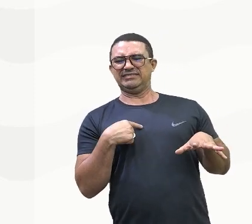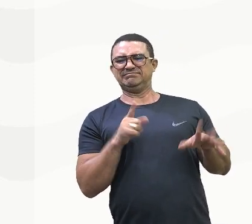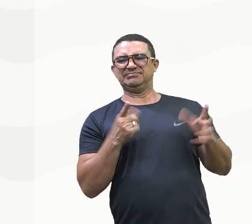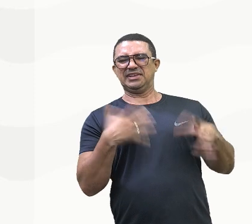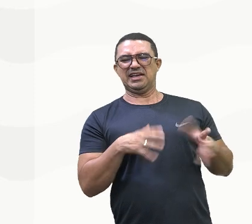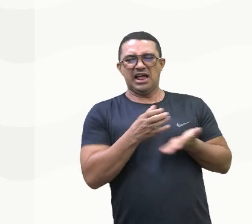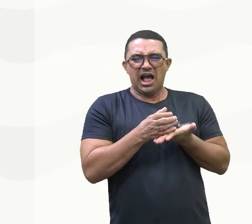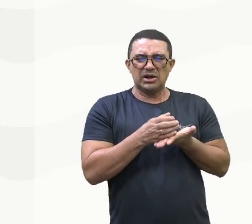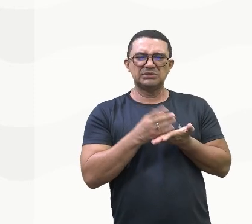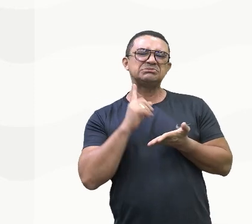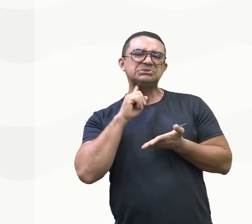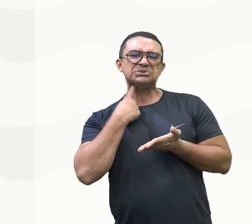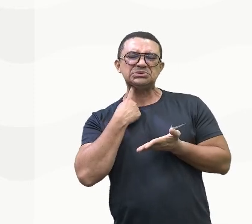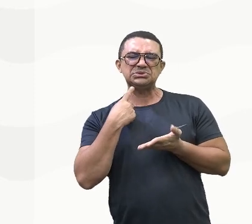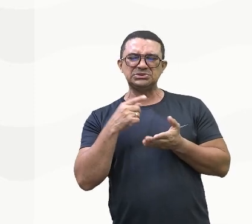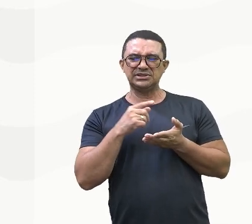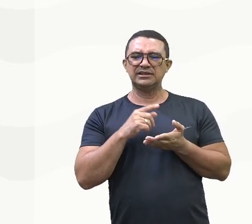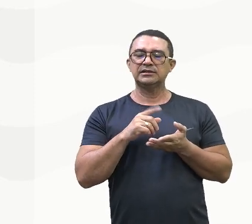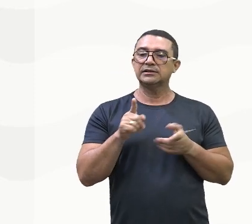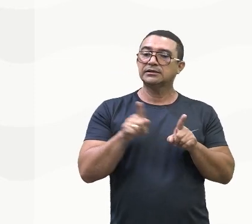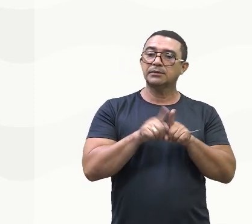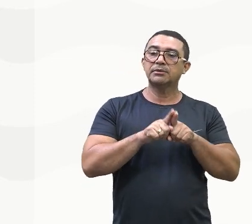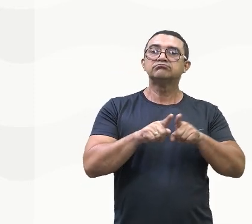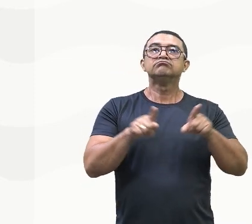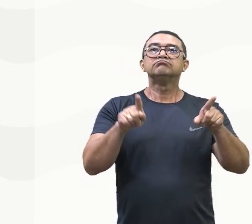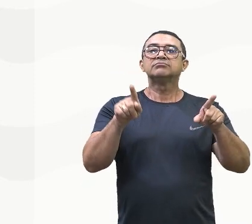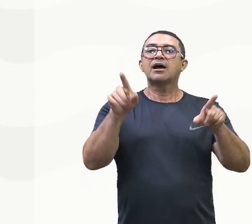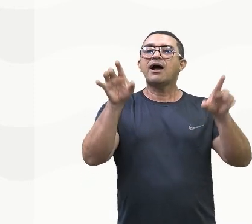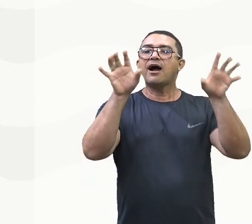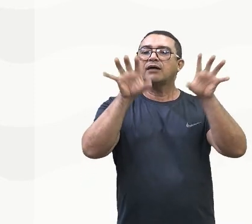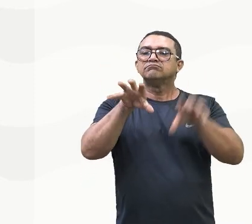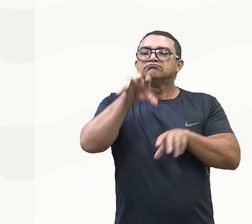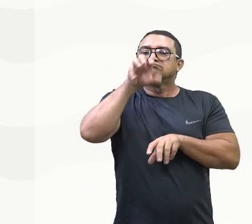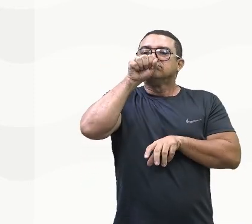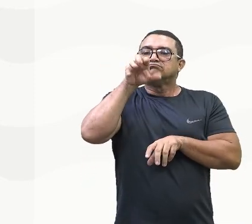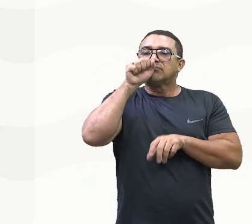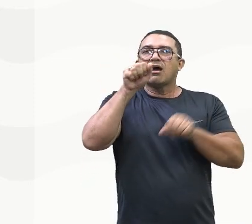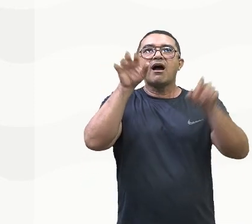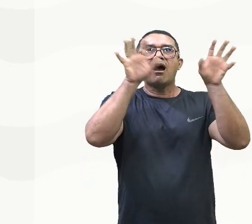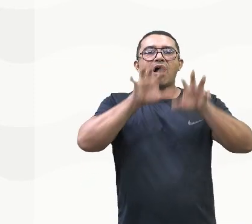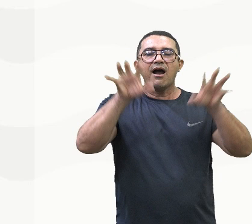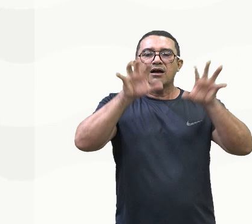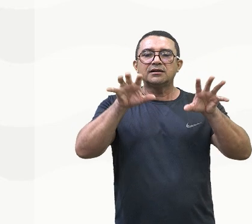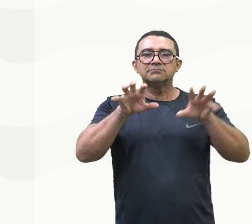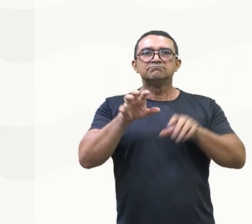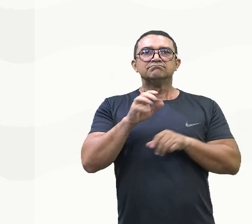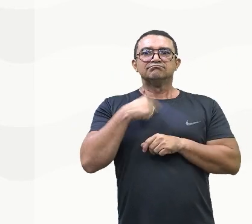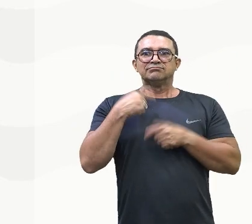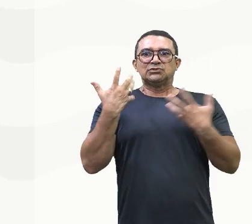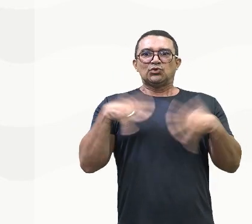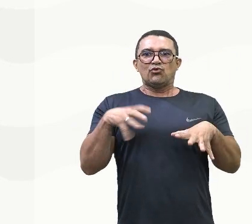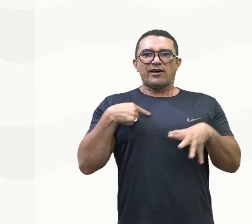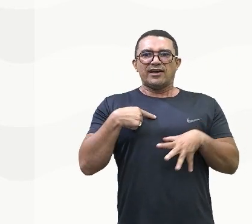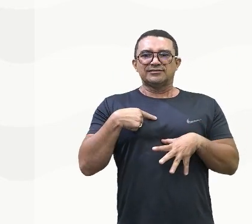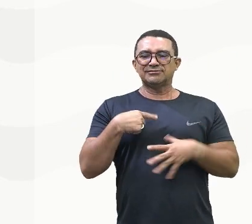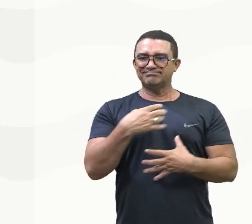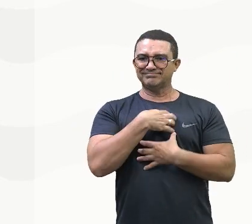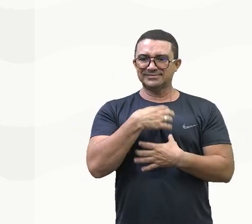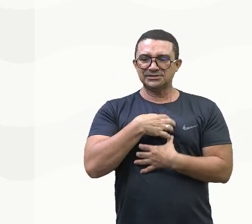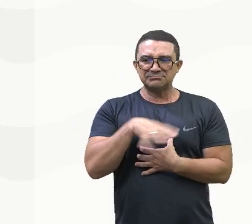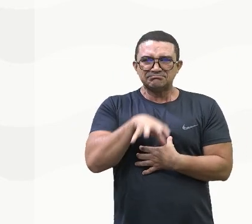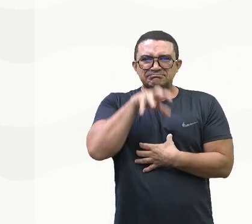poluída. Diante do ar contaminado, nós também nos prendemos a respiração e não queremos sentir aquele cheiro, né?